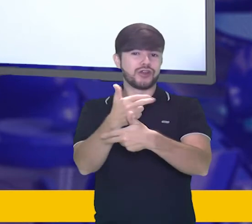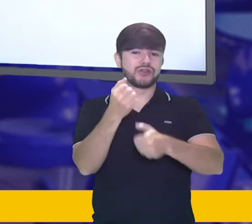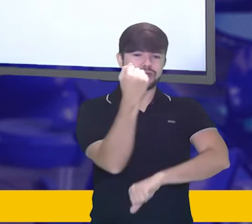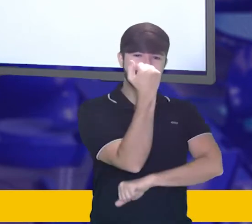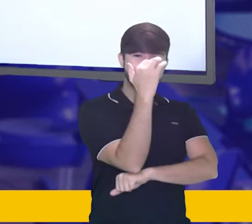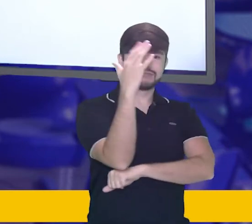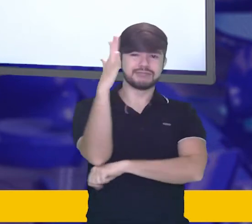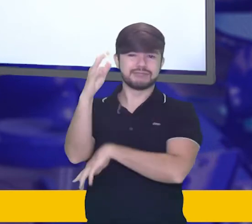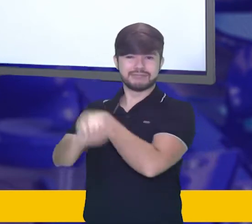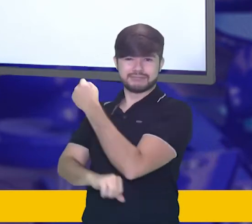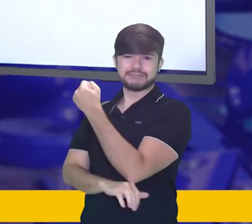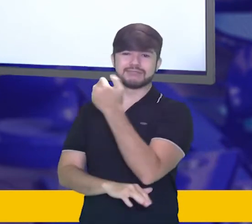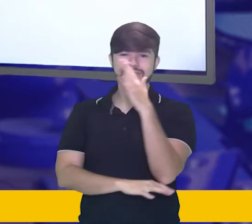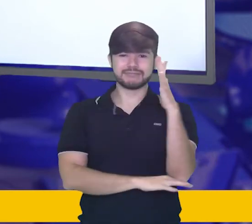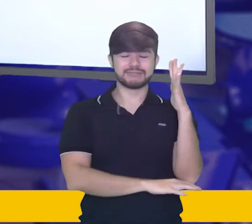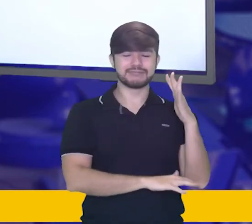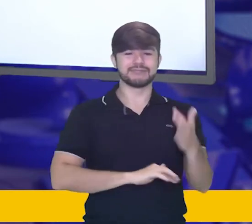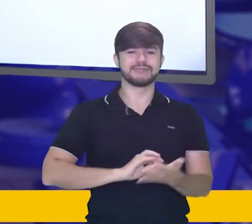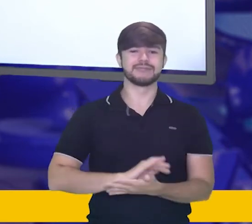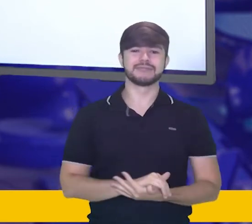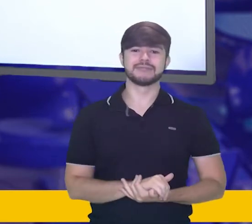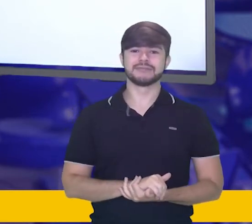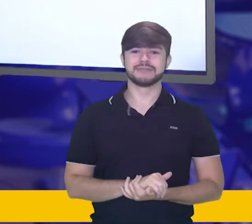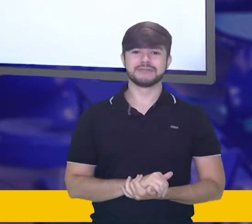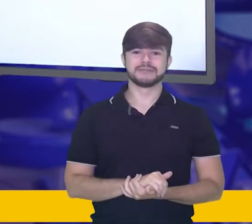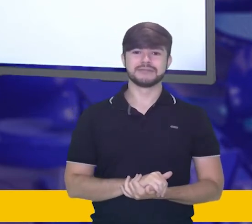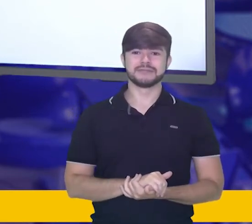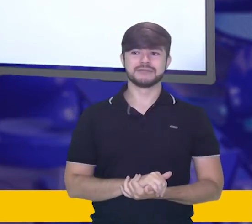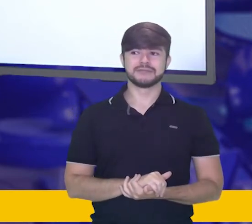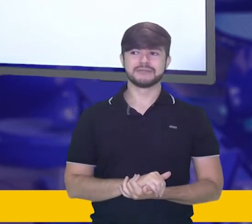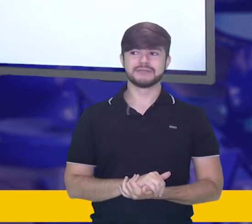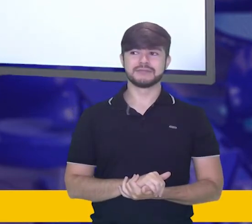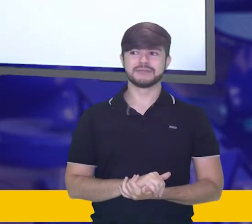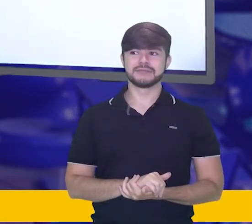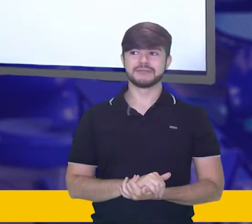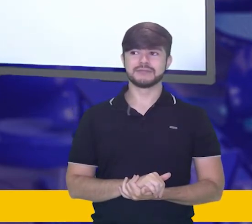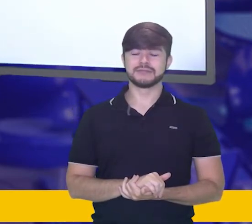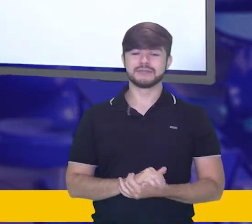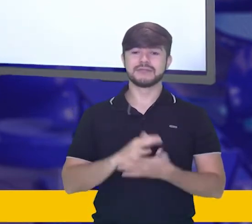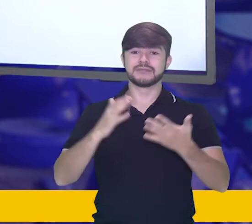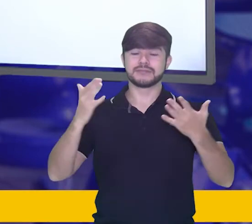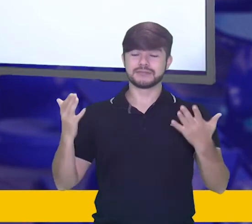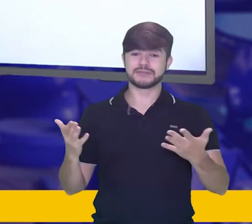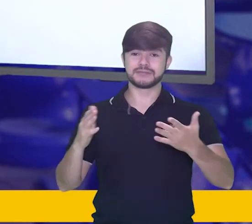religiosidade, uma crença em seres encantados da floresta.